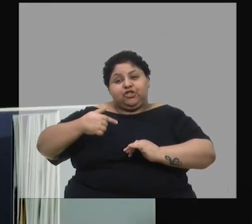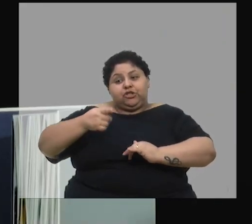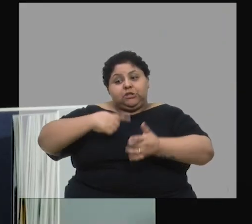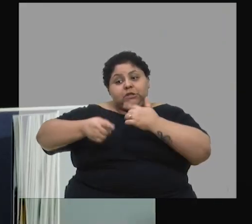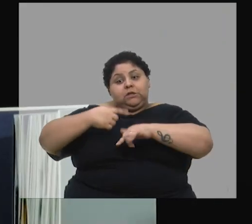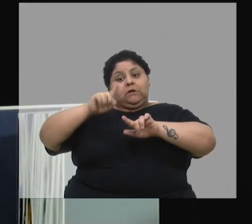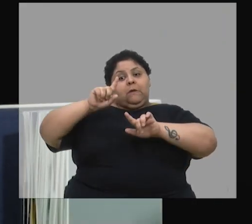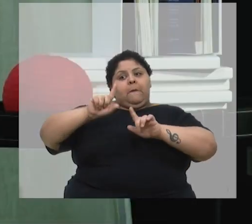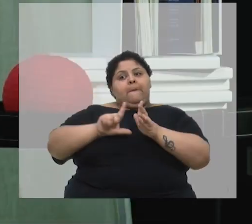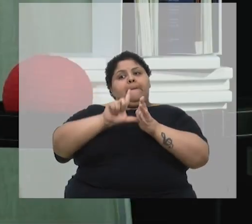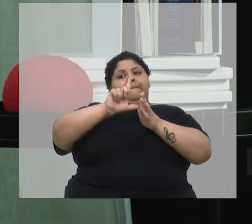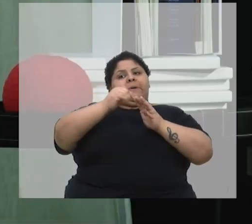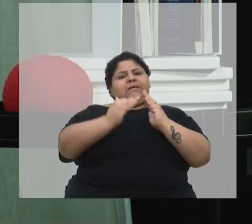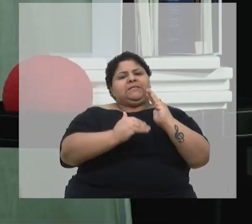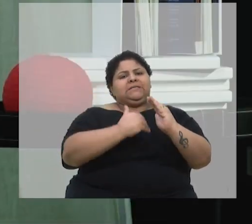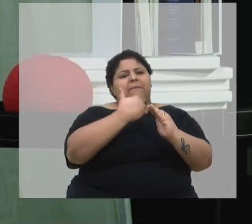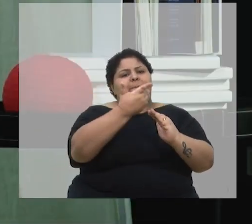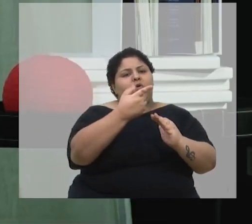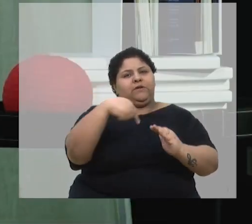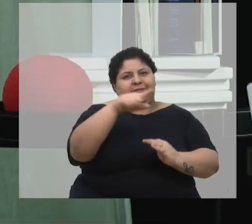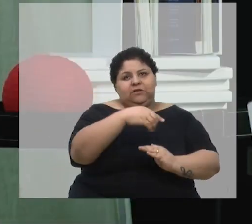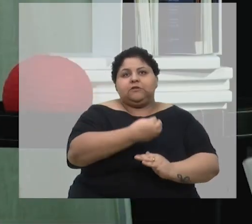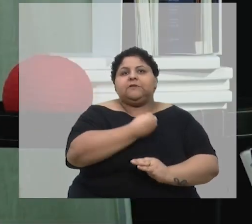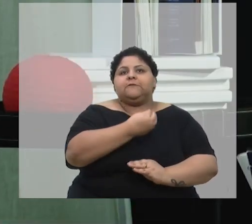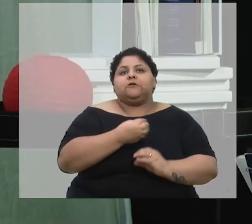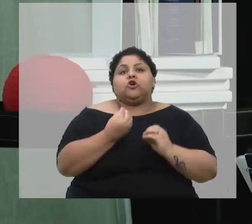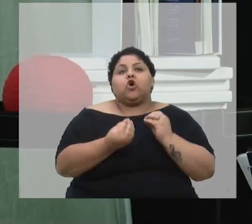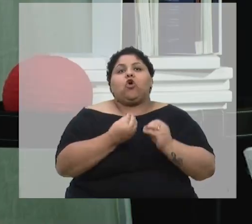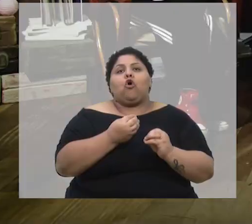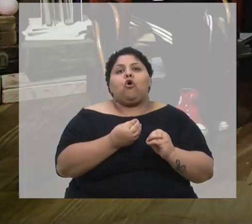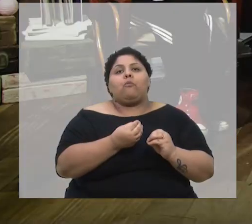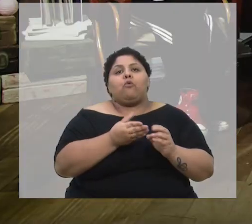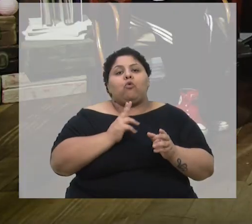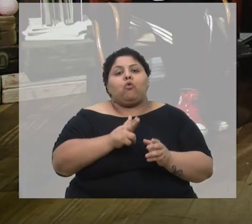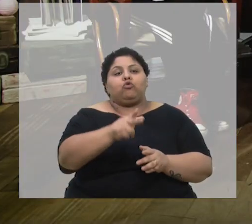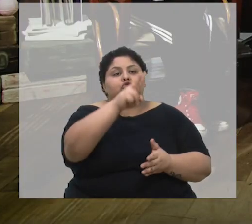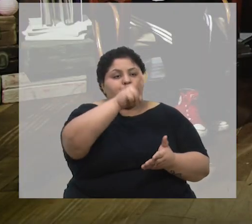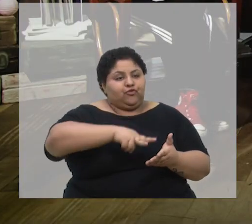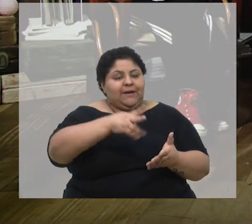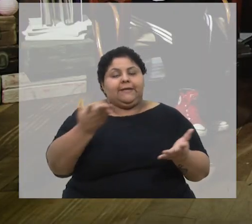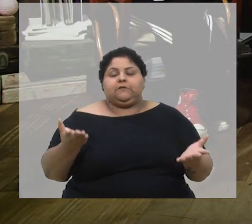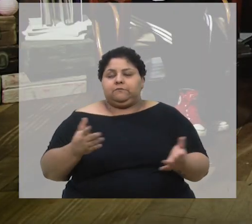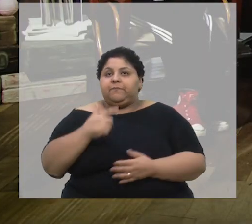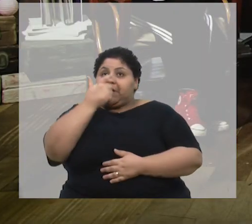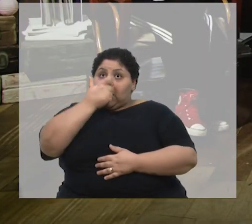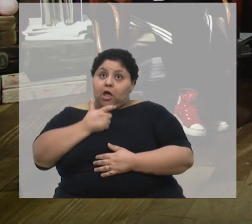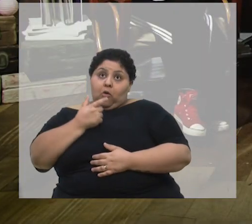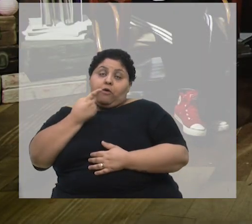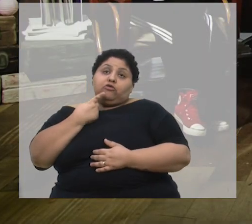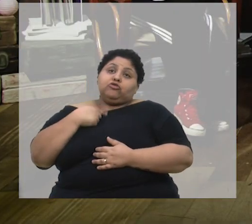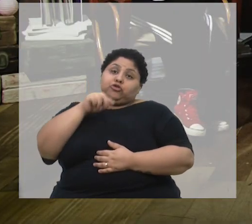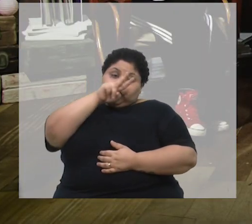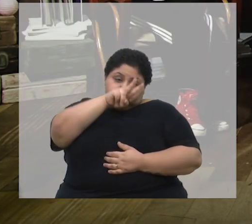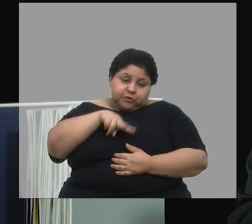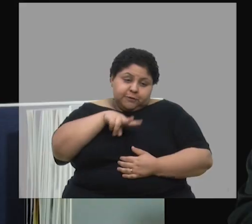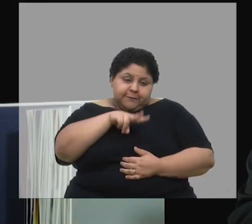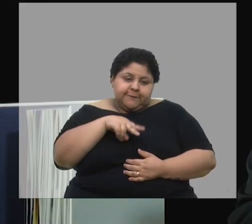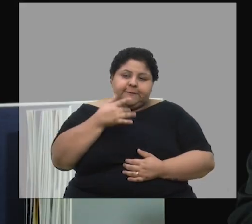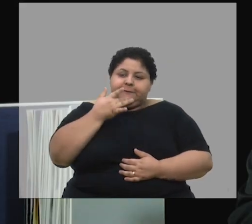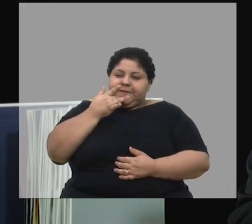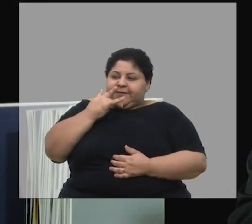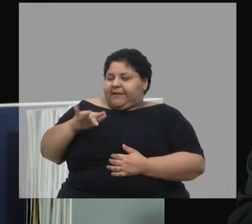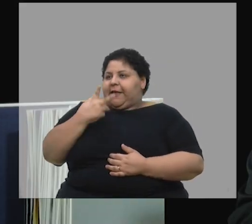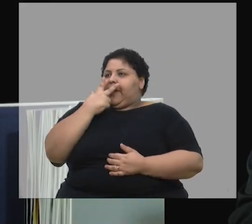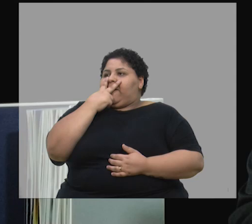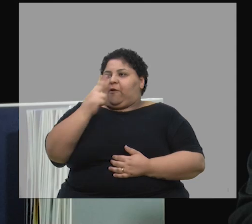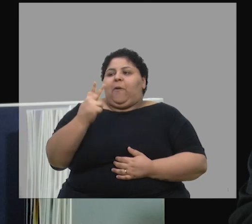gente tem incentivo, mas e depois? Como que a gente consegue manter isso nas nossas vidas? Eu acho que a leitura, o gosto pela